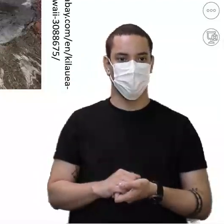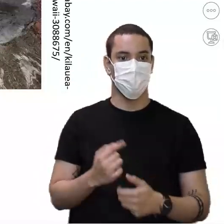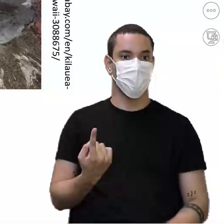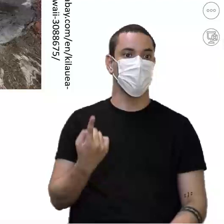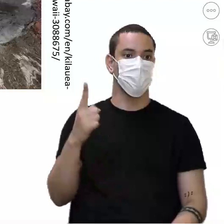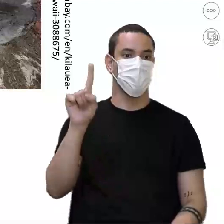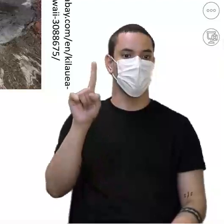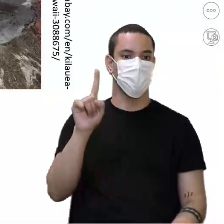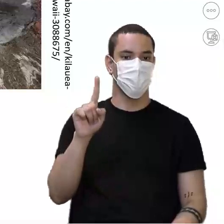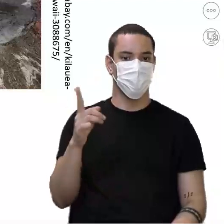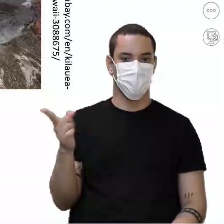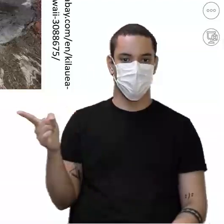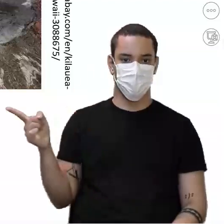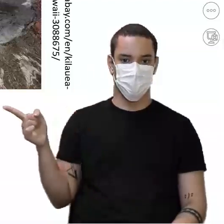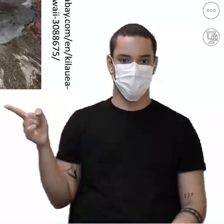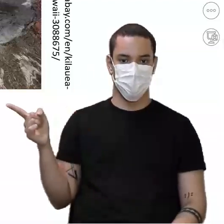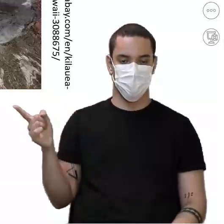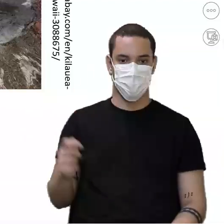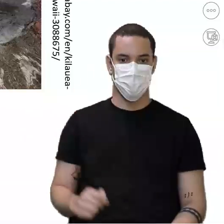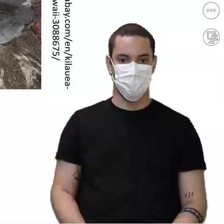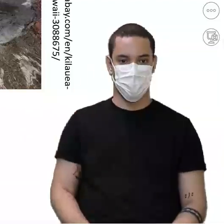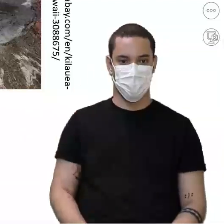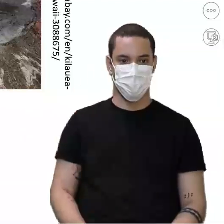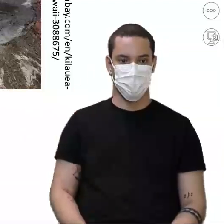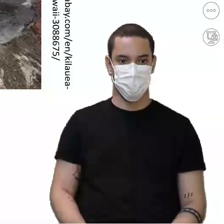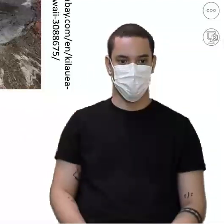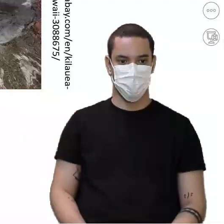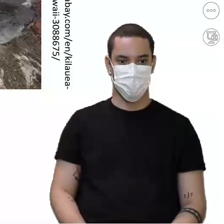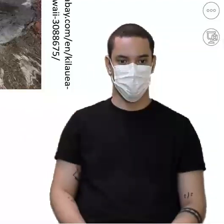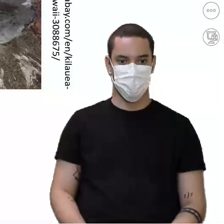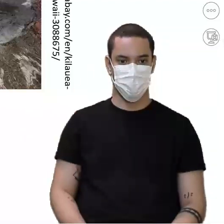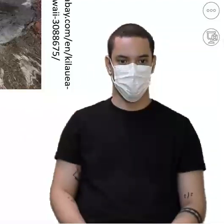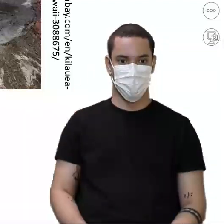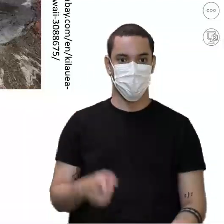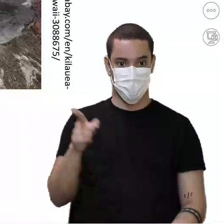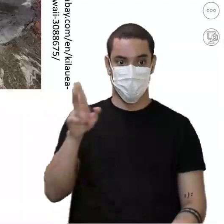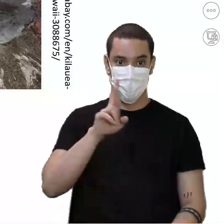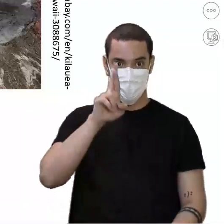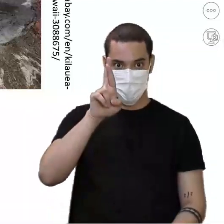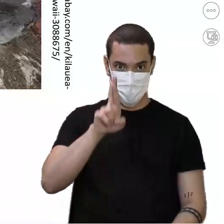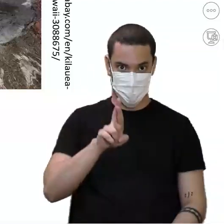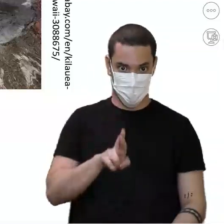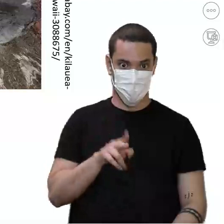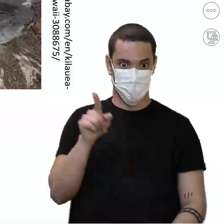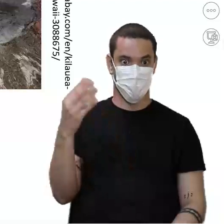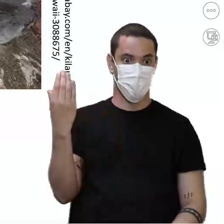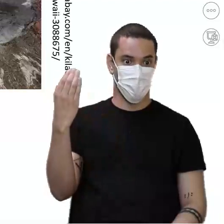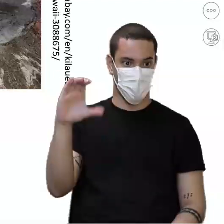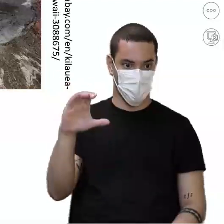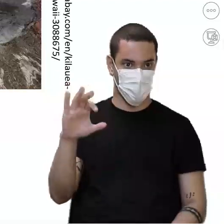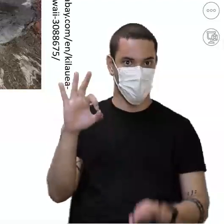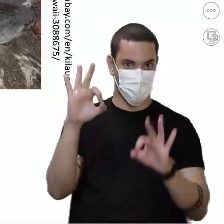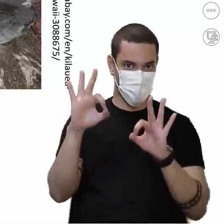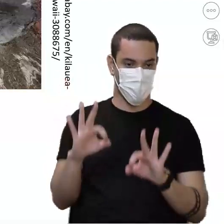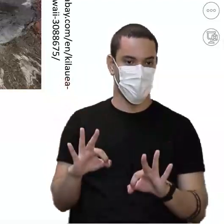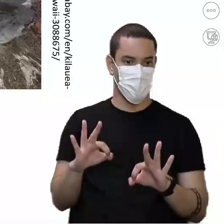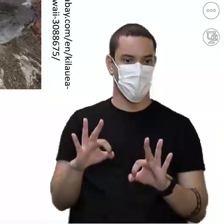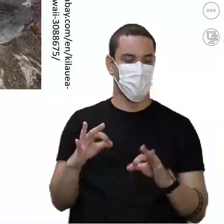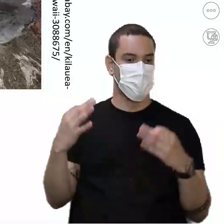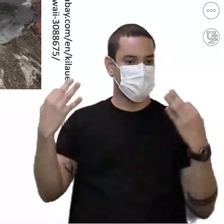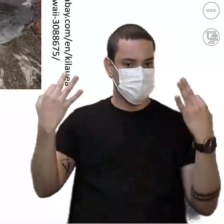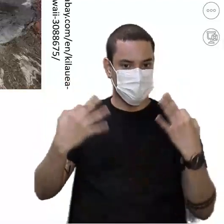essa aqui. Have you climbed a volcano? Então essas são as respostas que você colocaria aí, ok? Como